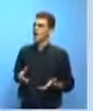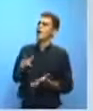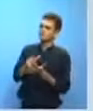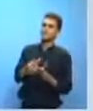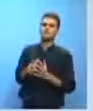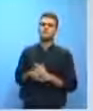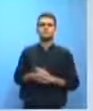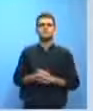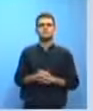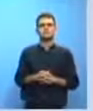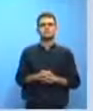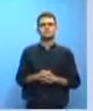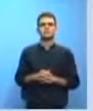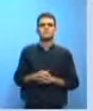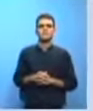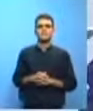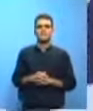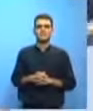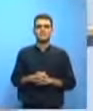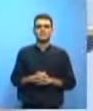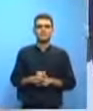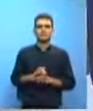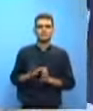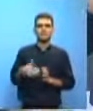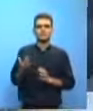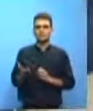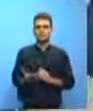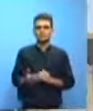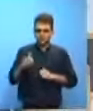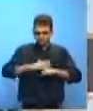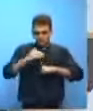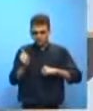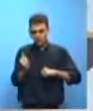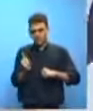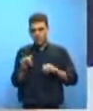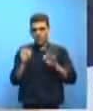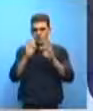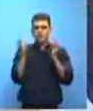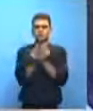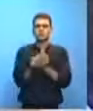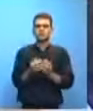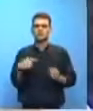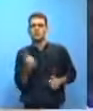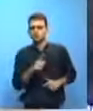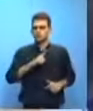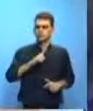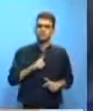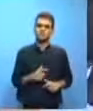esse problema. Foi para casa, reuniu a família. Falou: gente, nós temos aqui um problema muito sério